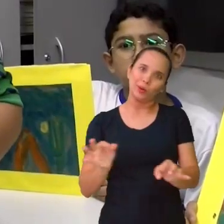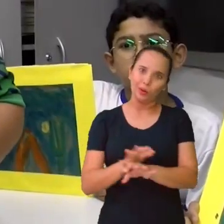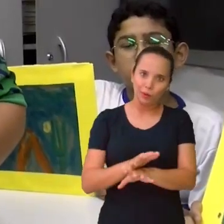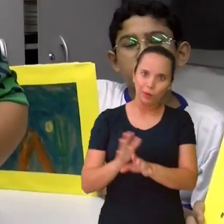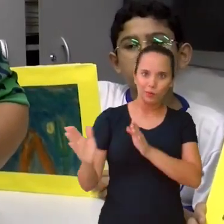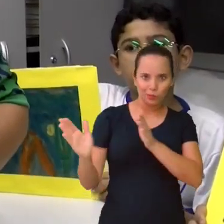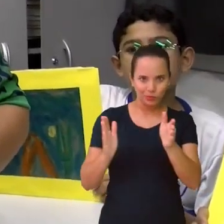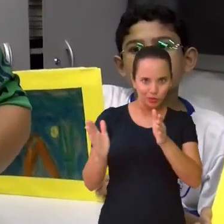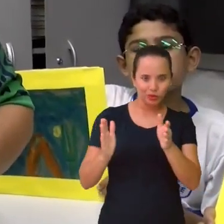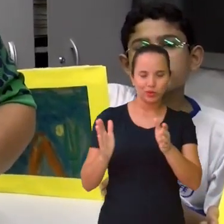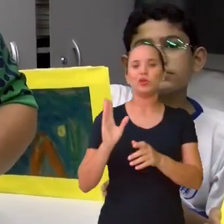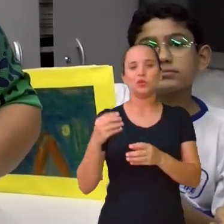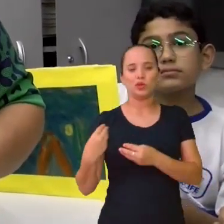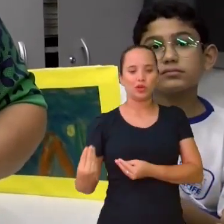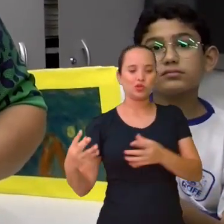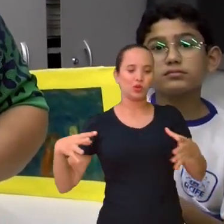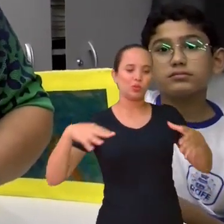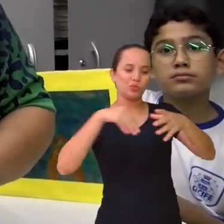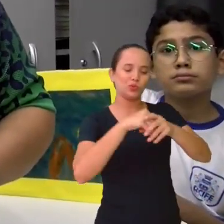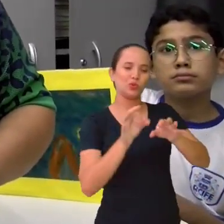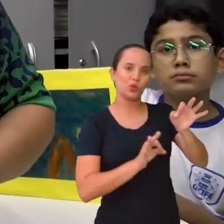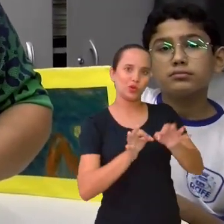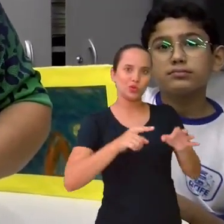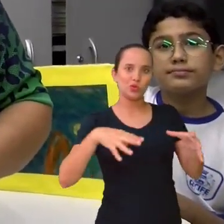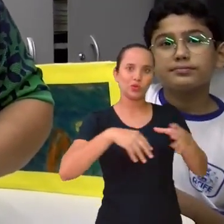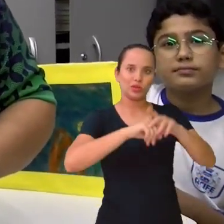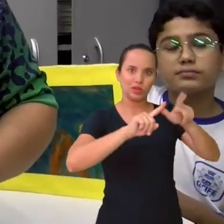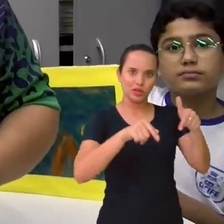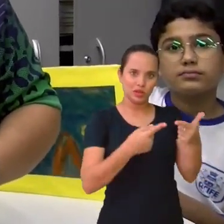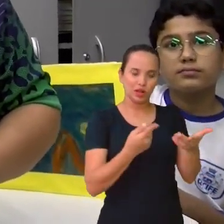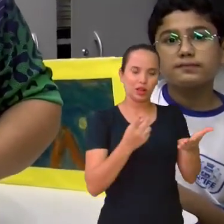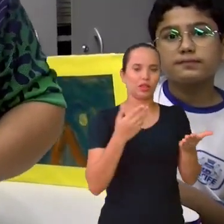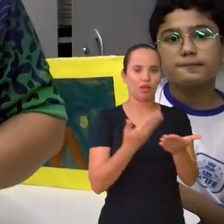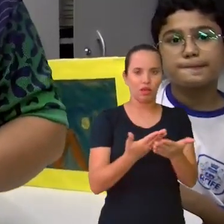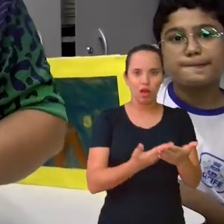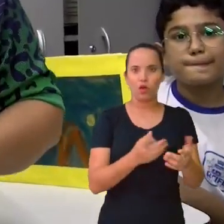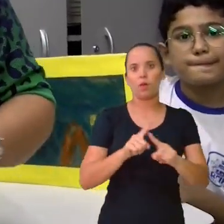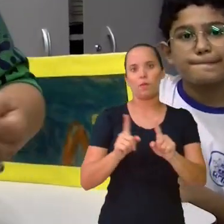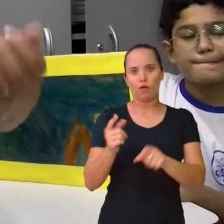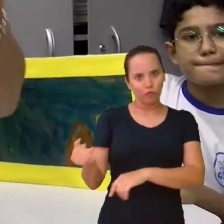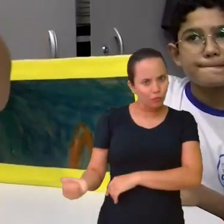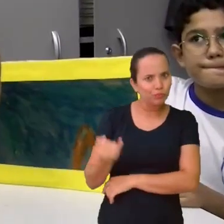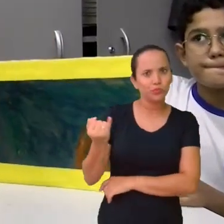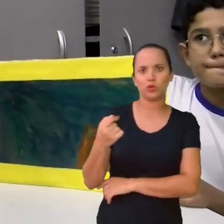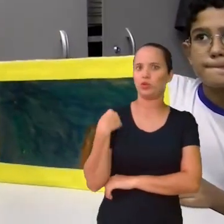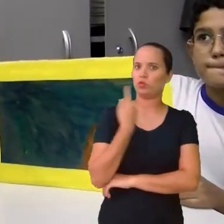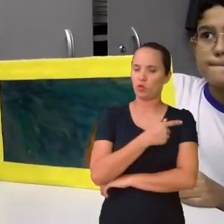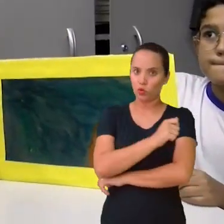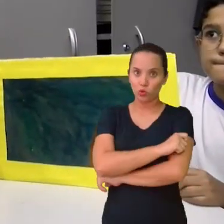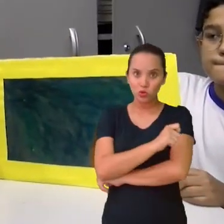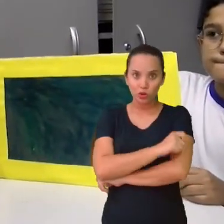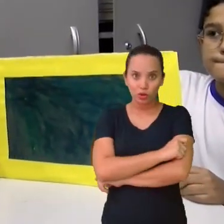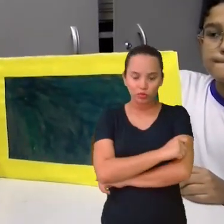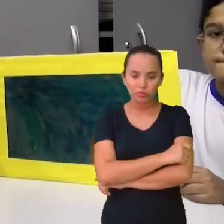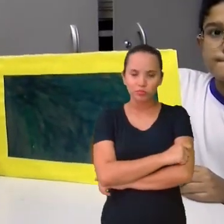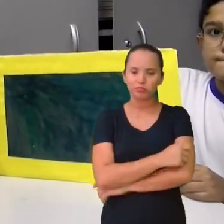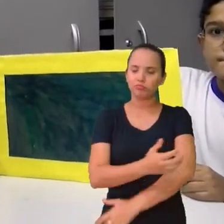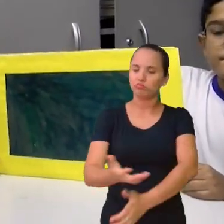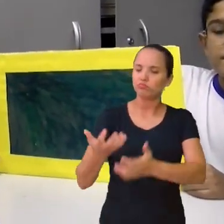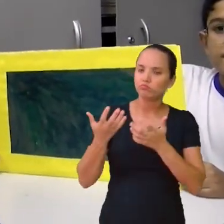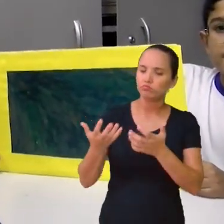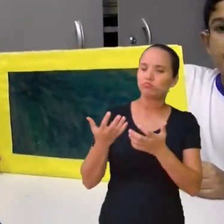cá. Mas foi de suma importância para os nossos estudantes. E eu queria, né, porque